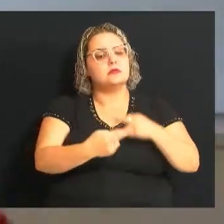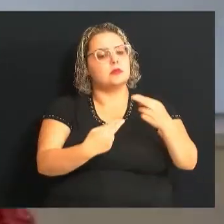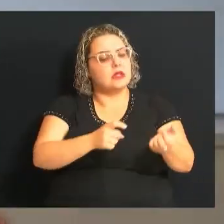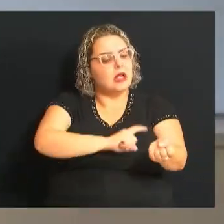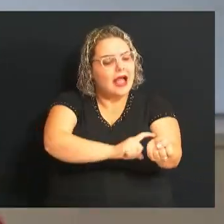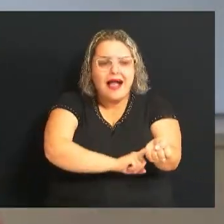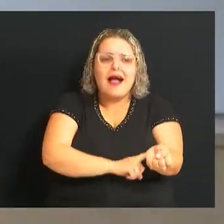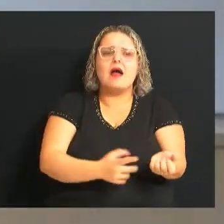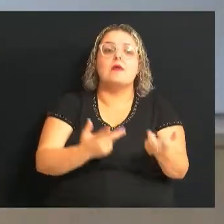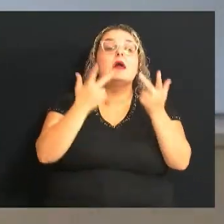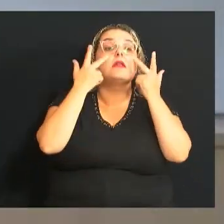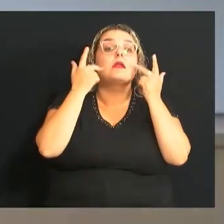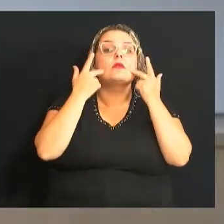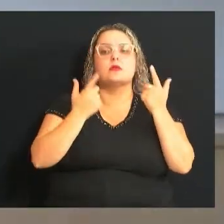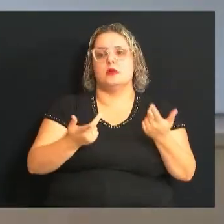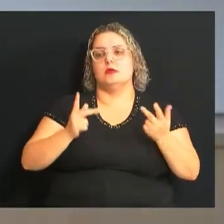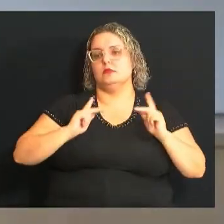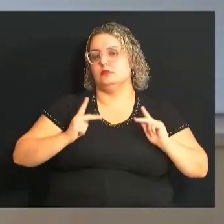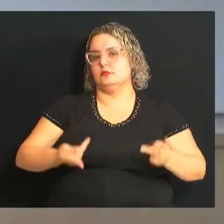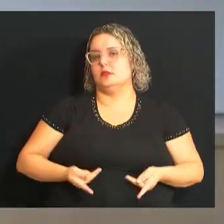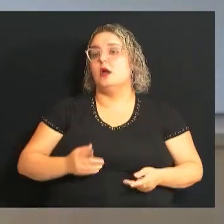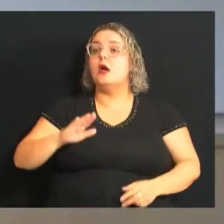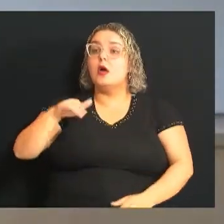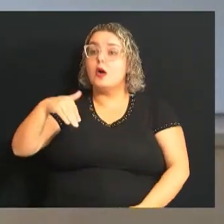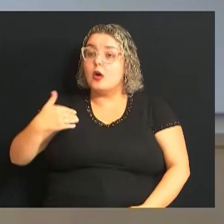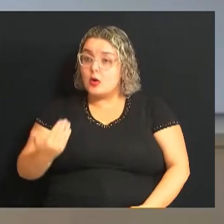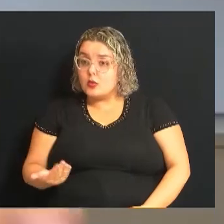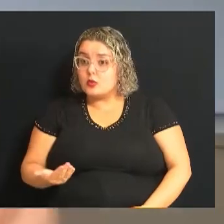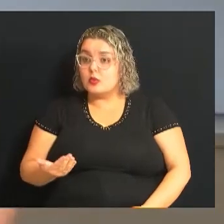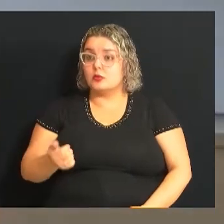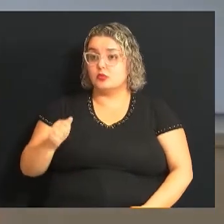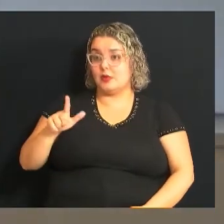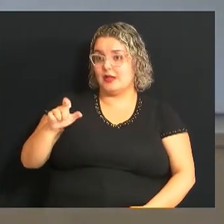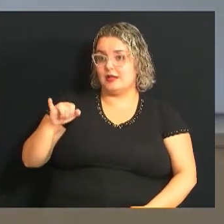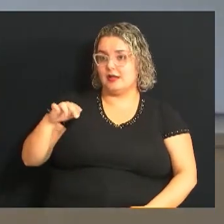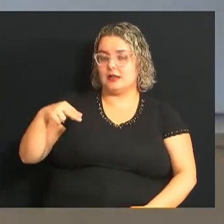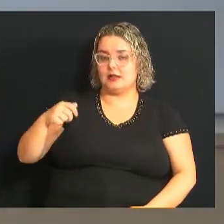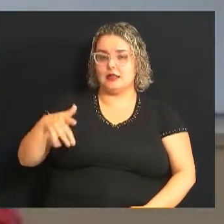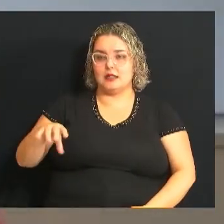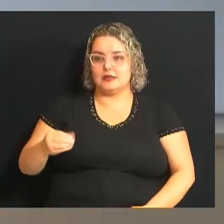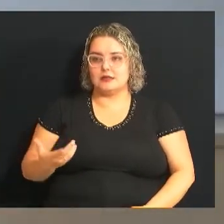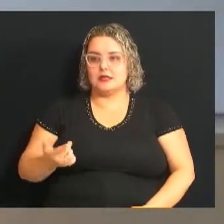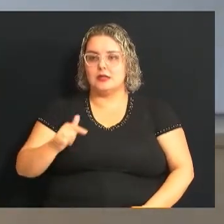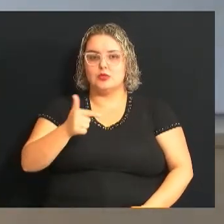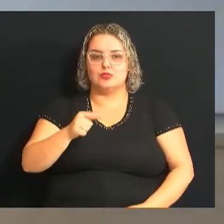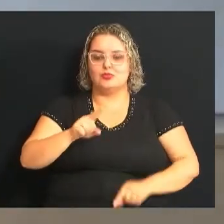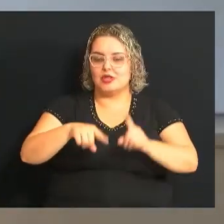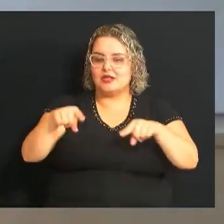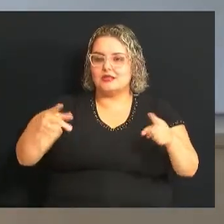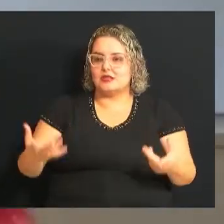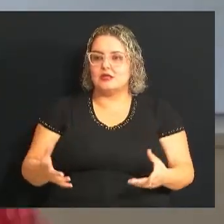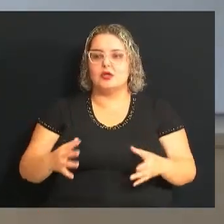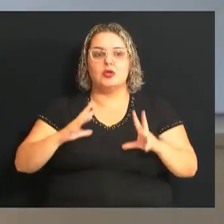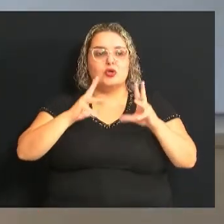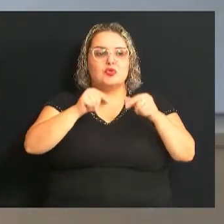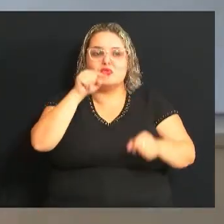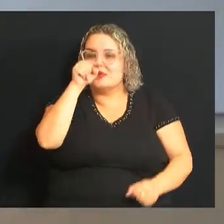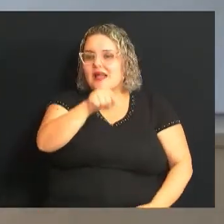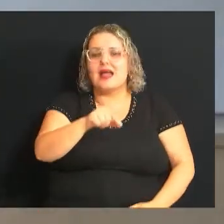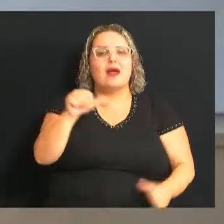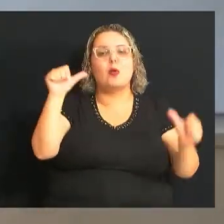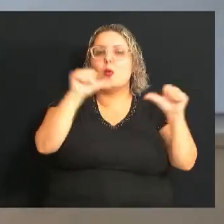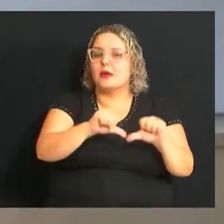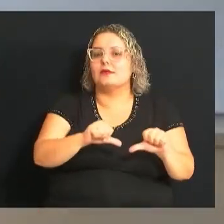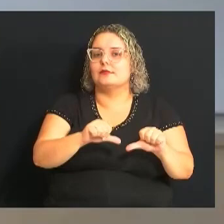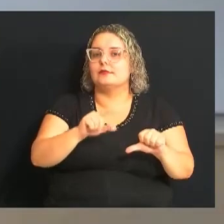humano. Quando há uma situação de alienação parental, não há essa ambivalência. Tudo que vem do outro é ruim. Então, esse é um